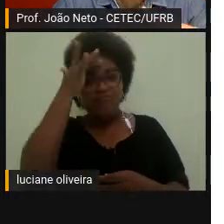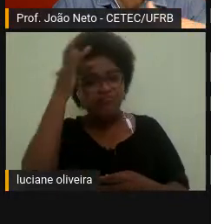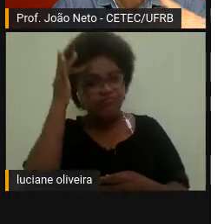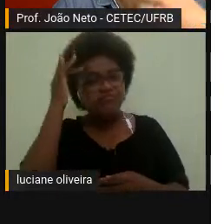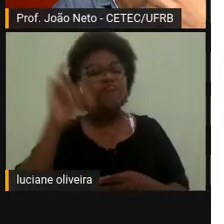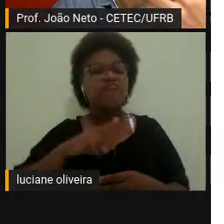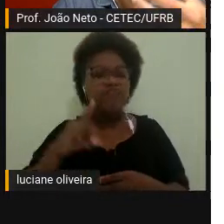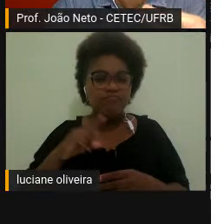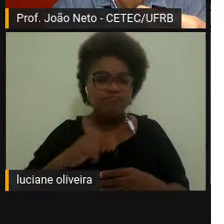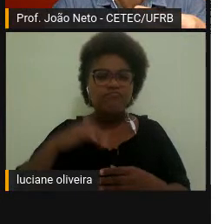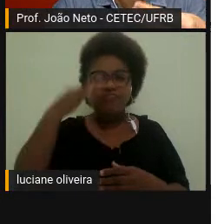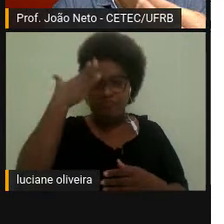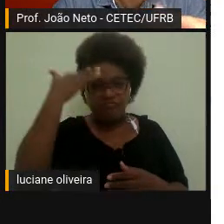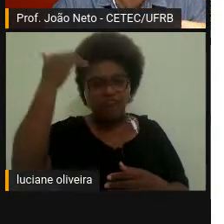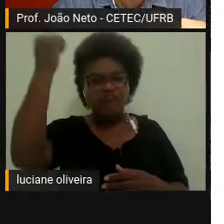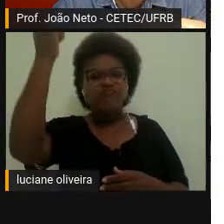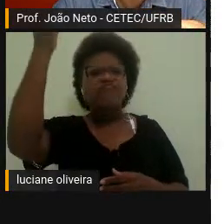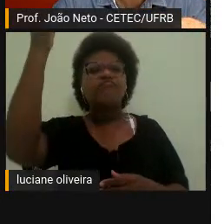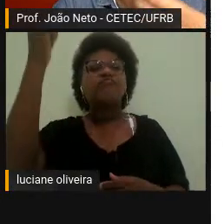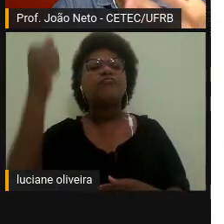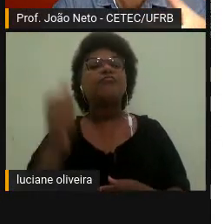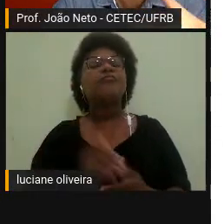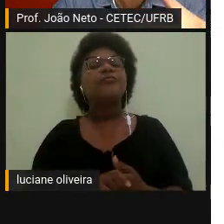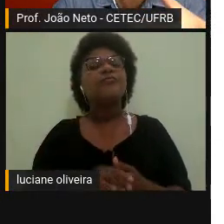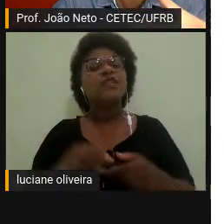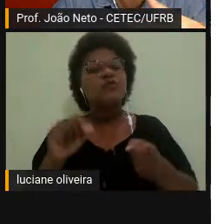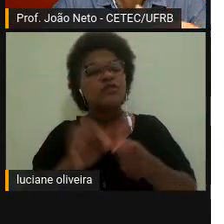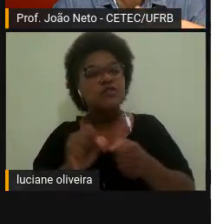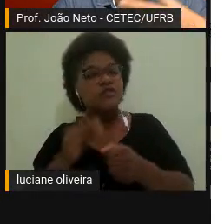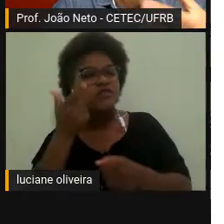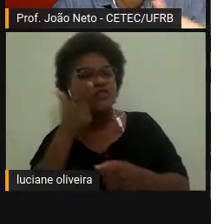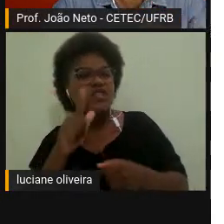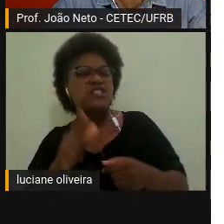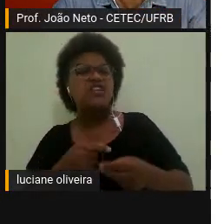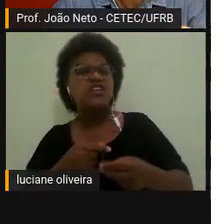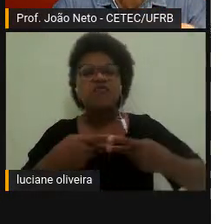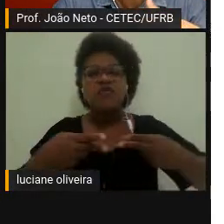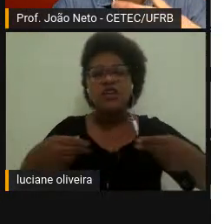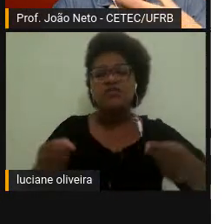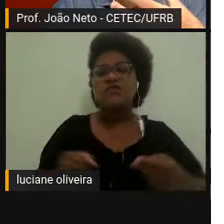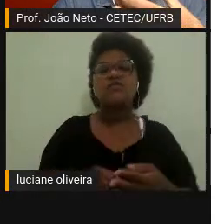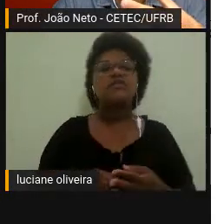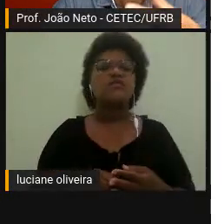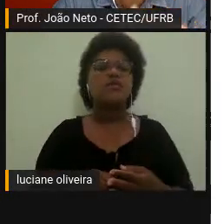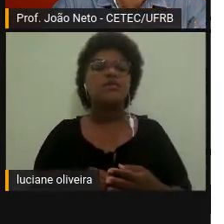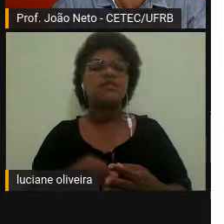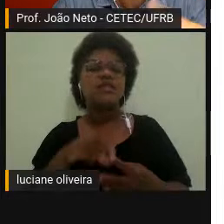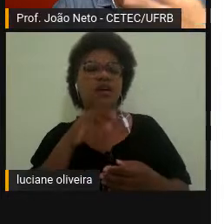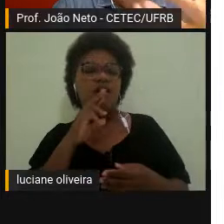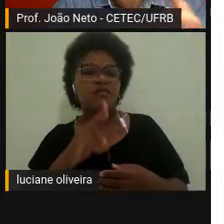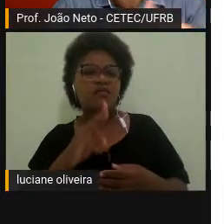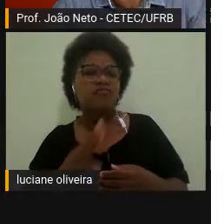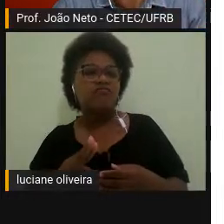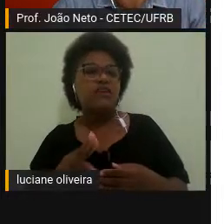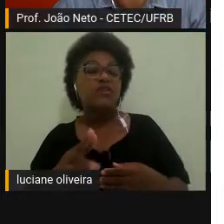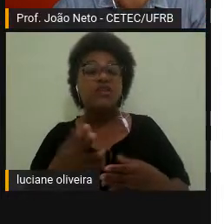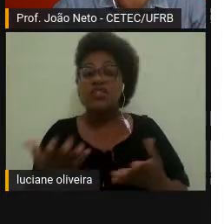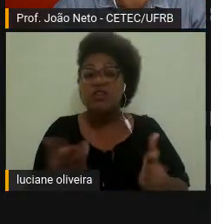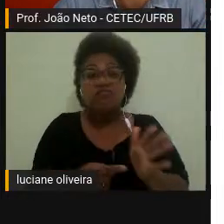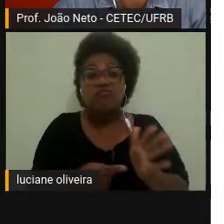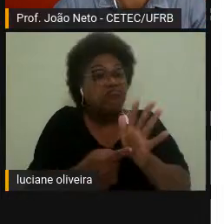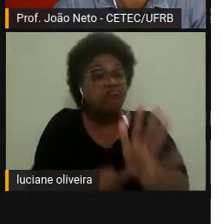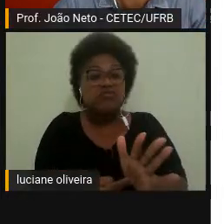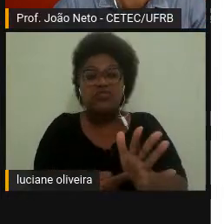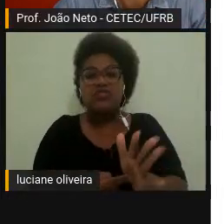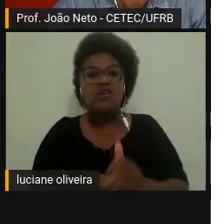conseguindo fazer a produtos e resultados que a estão o sucesso